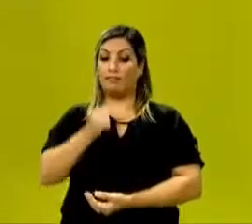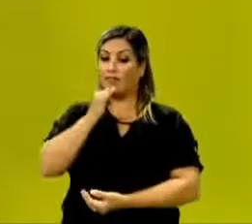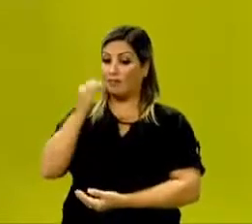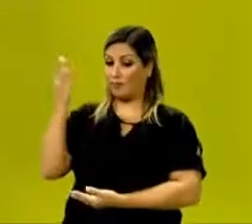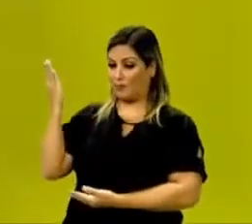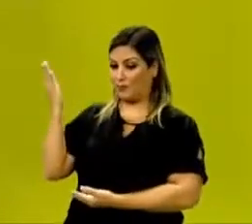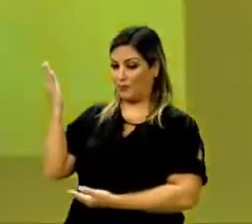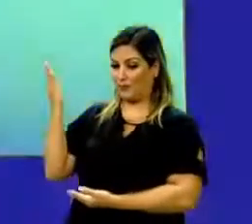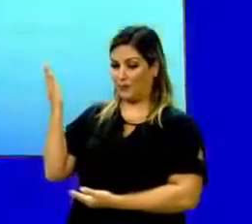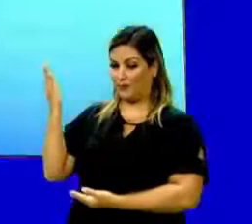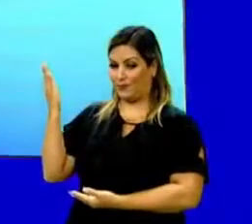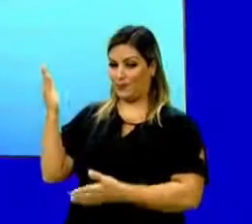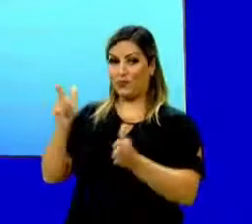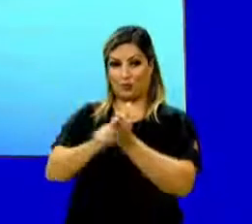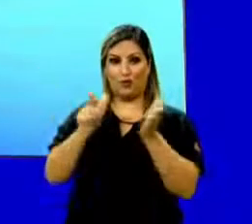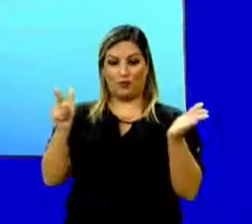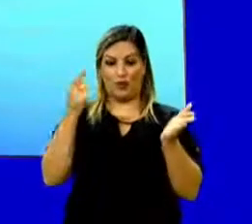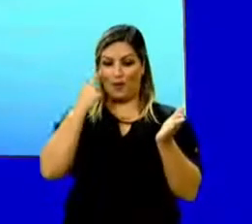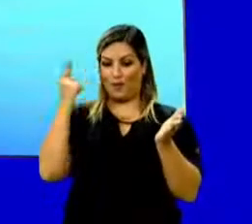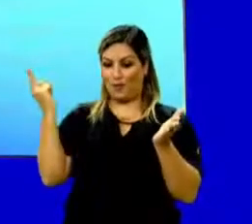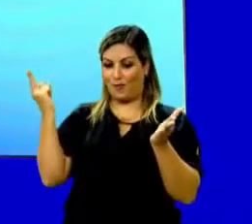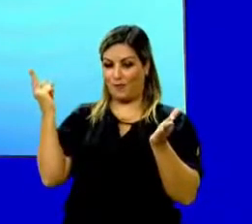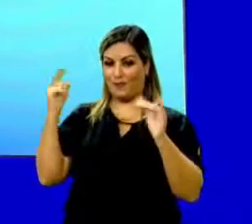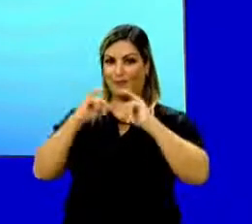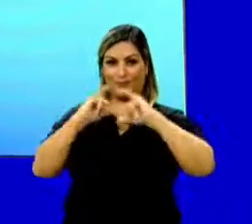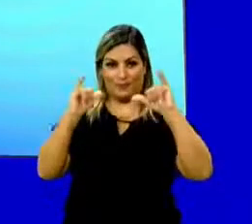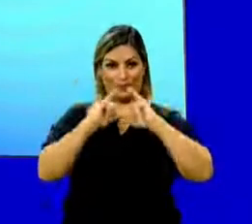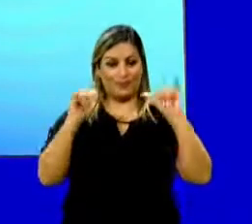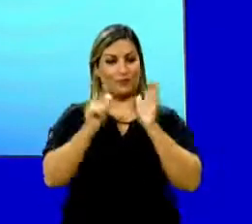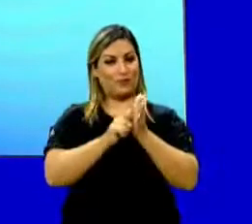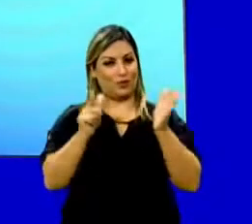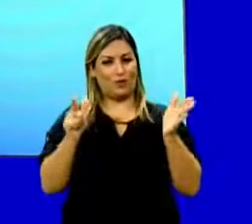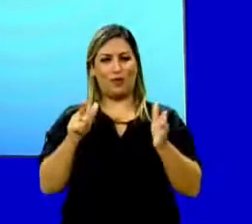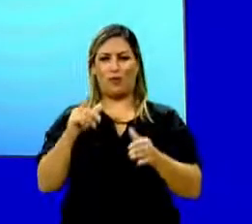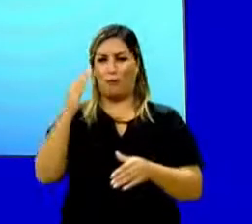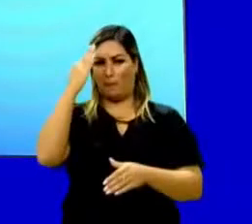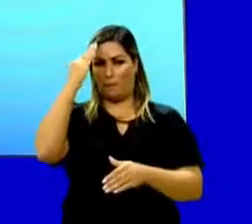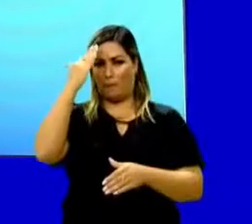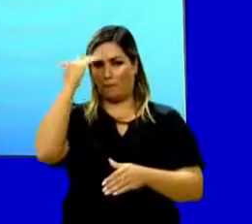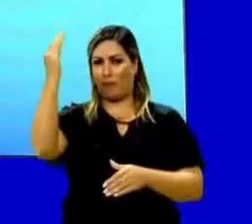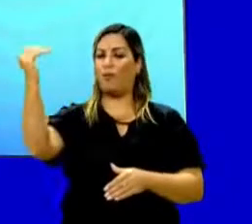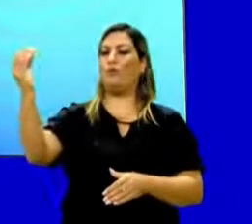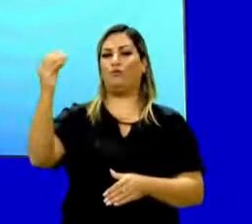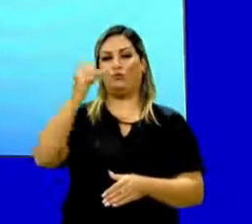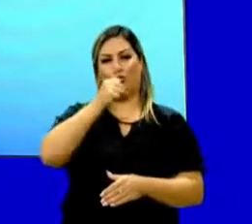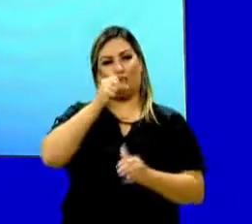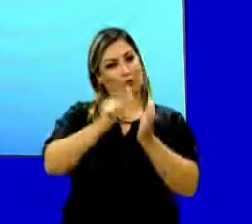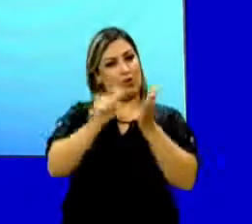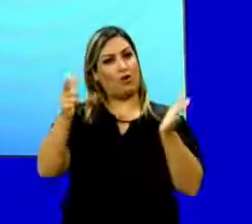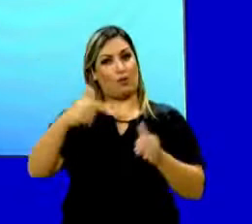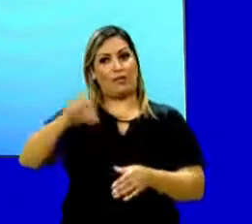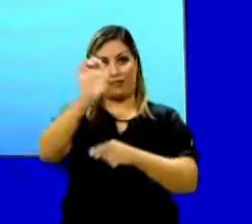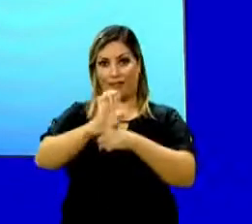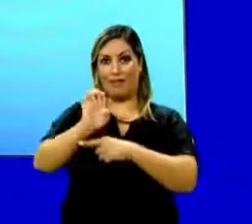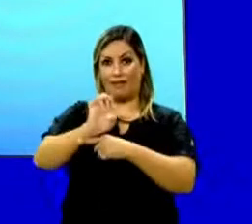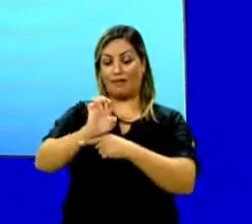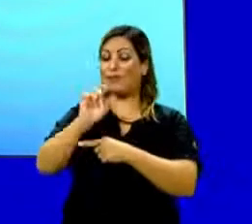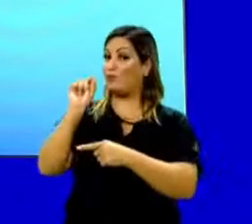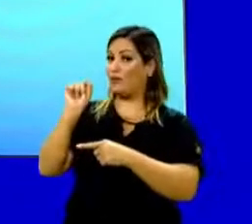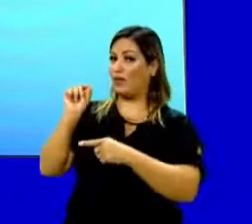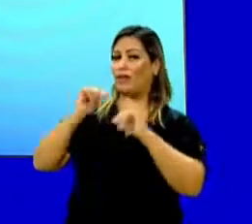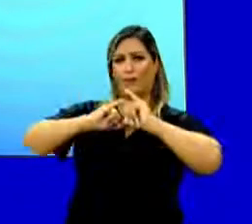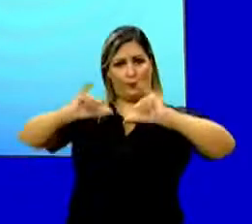então, vamos ilustrar. Aqui nós temos um exemplo de um dos maiores veículos de comunicação do nosso estado. O objetivo dele é o